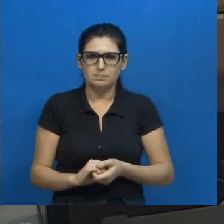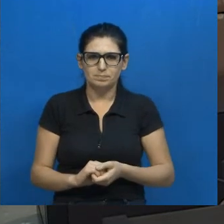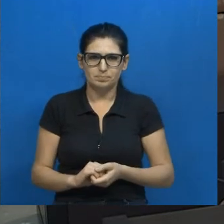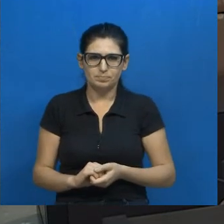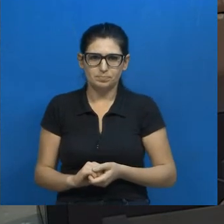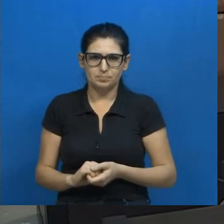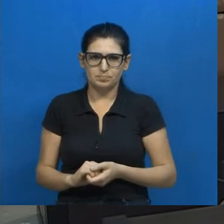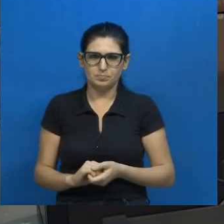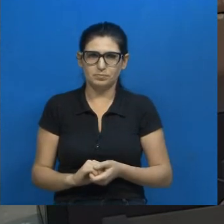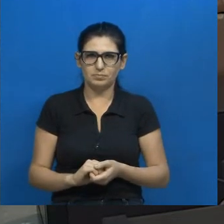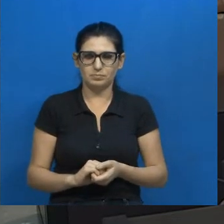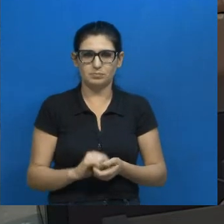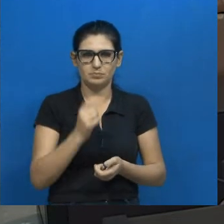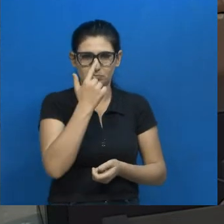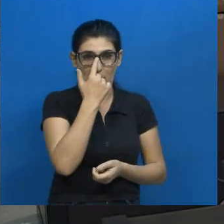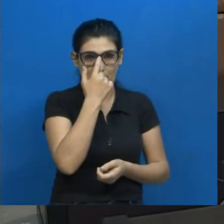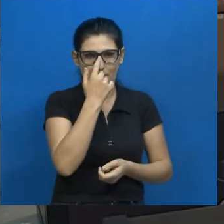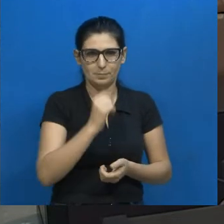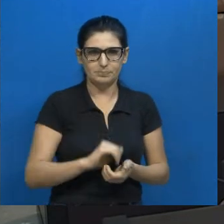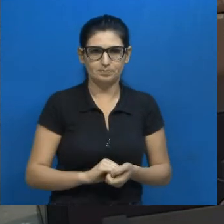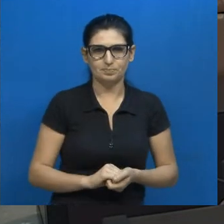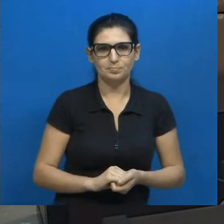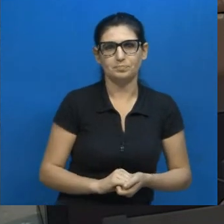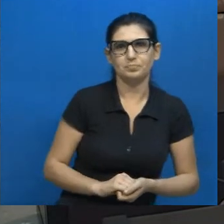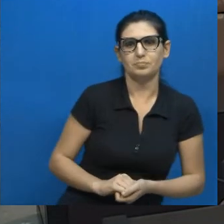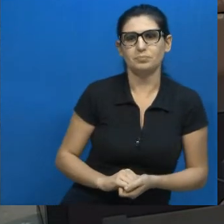Peraí, Leandro.